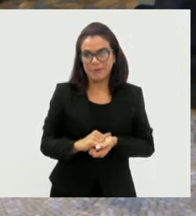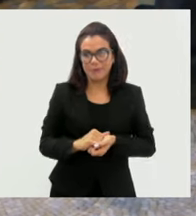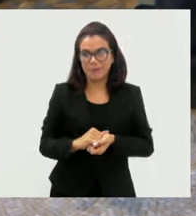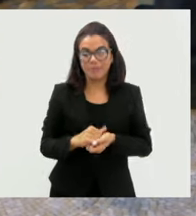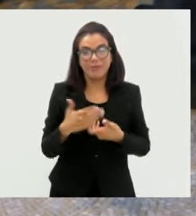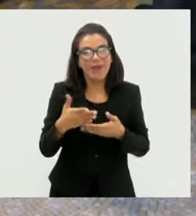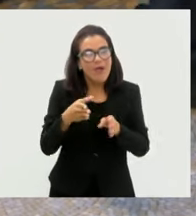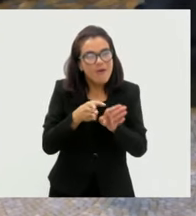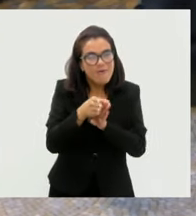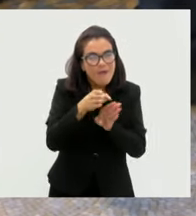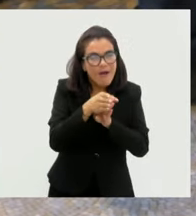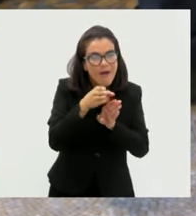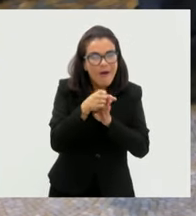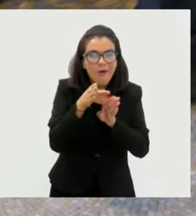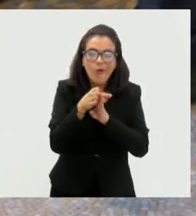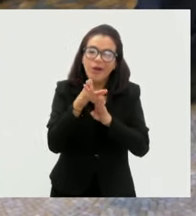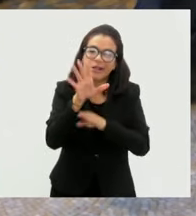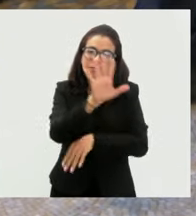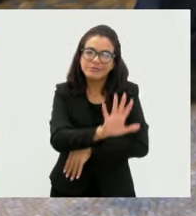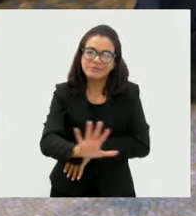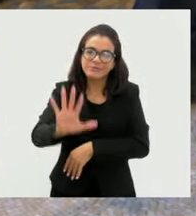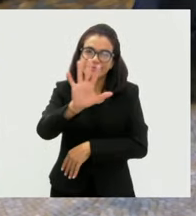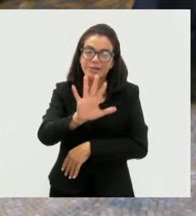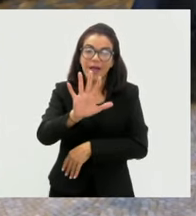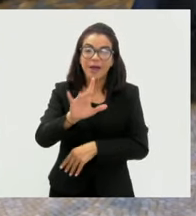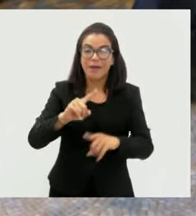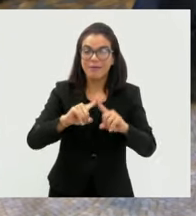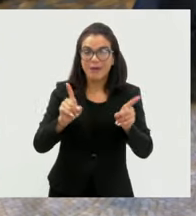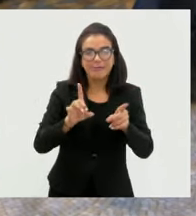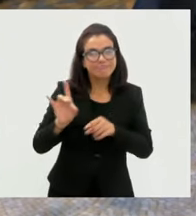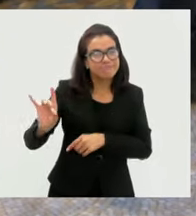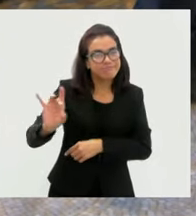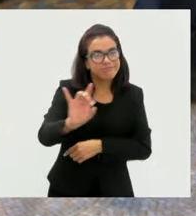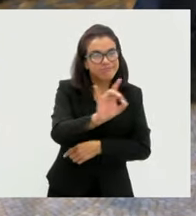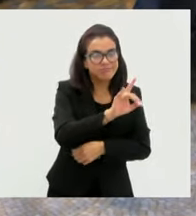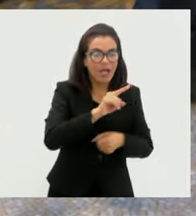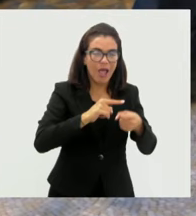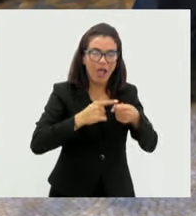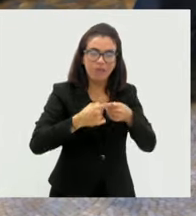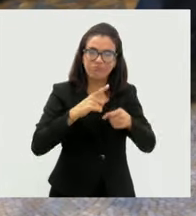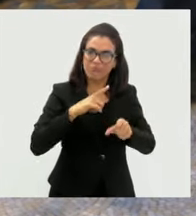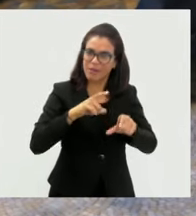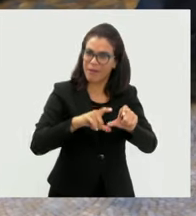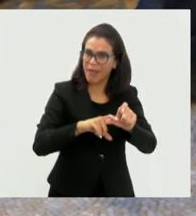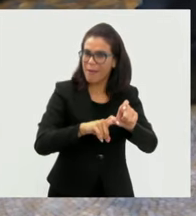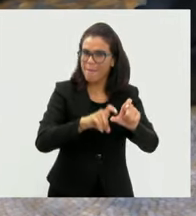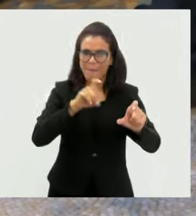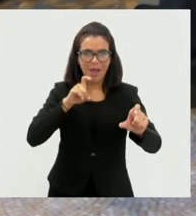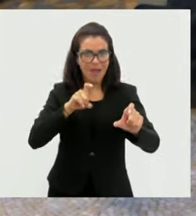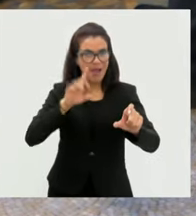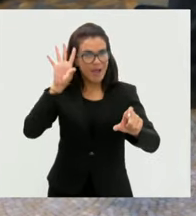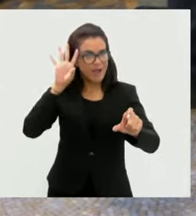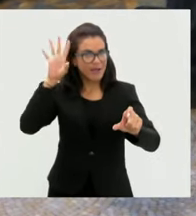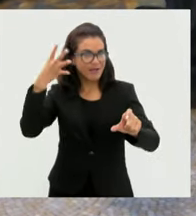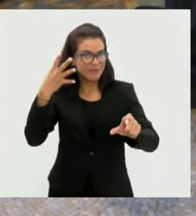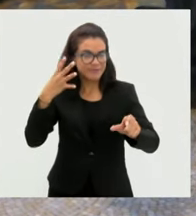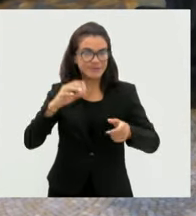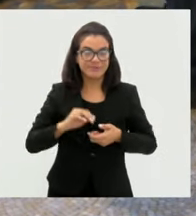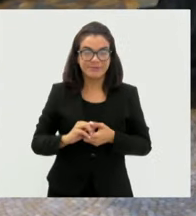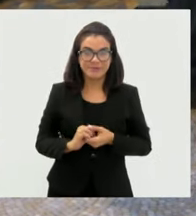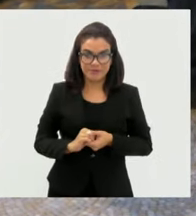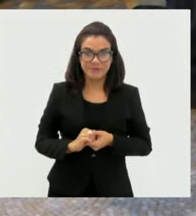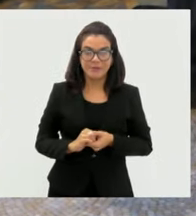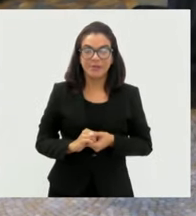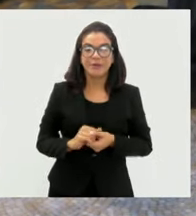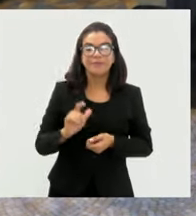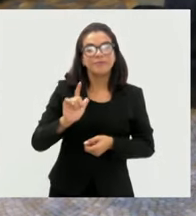uma orientação genérica, mas cada município vai ter também a sua autonomia para resolver isso. Mas é algo, muitas